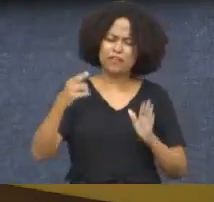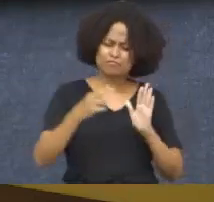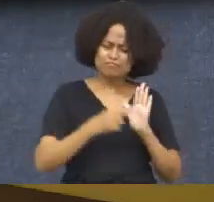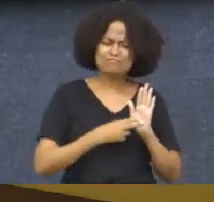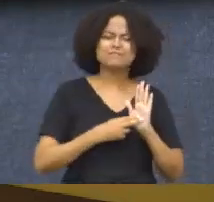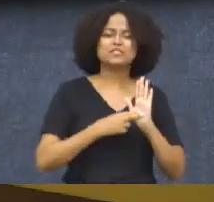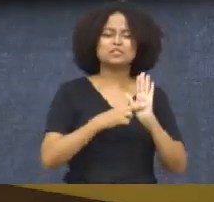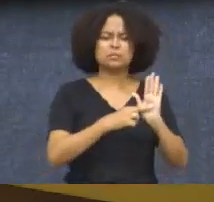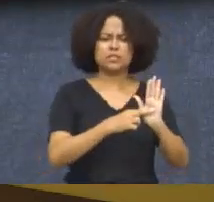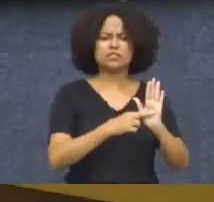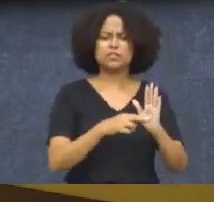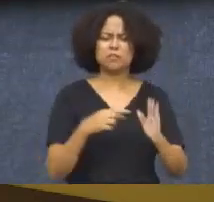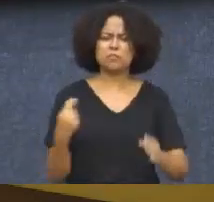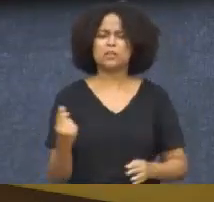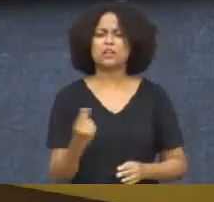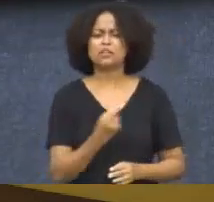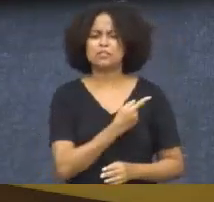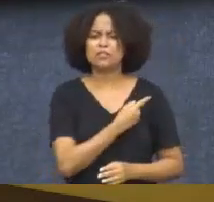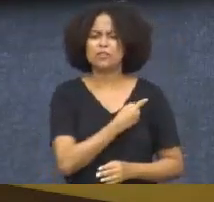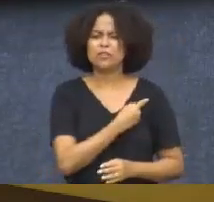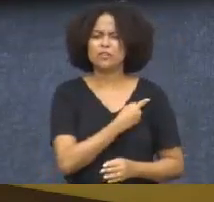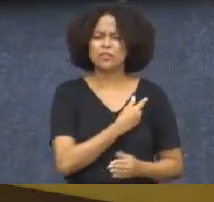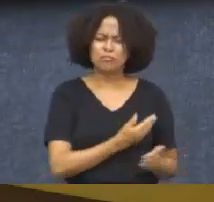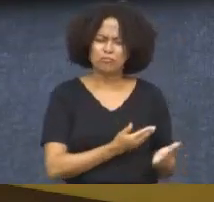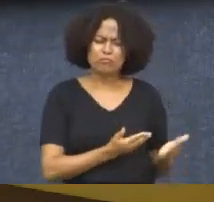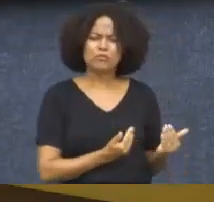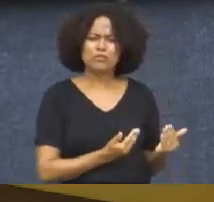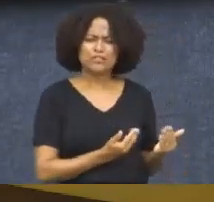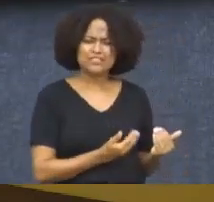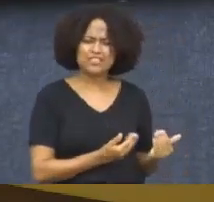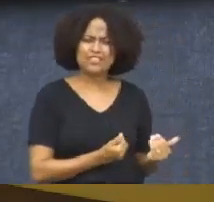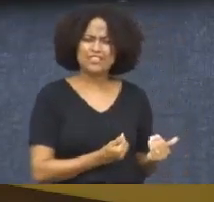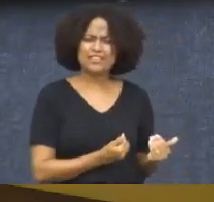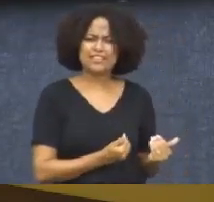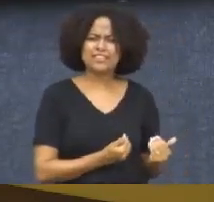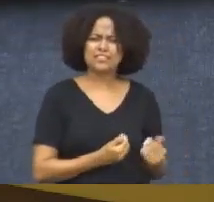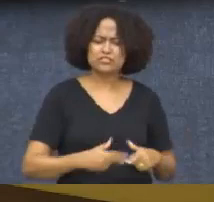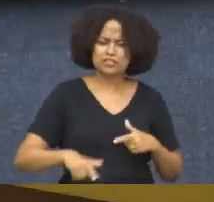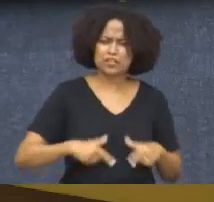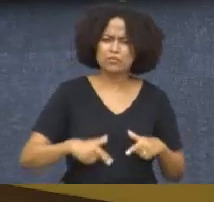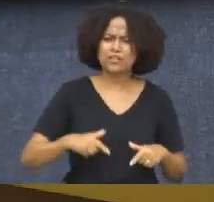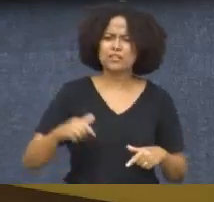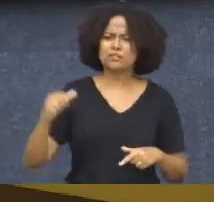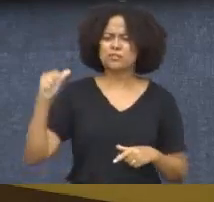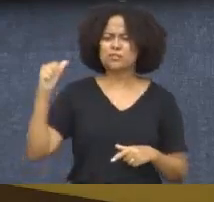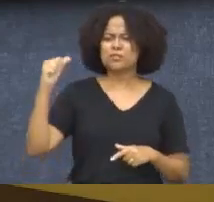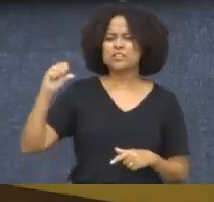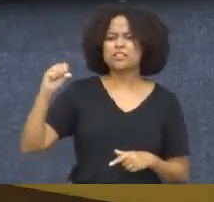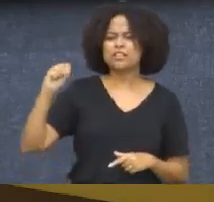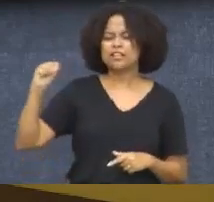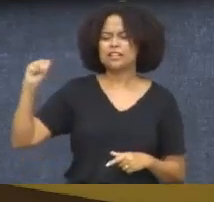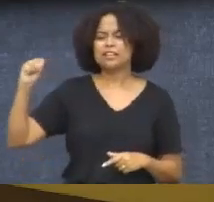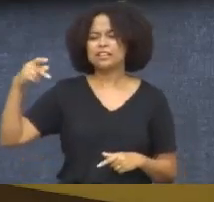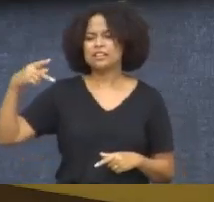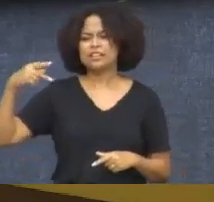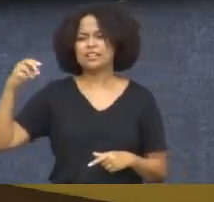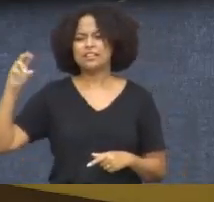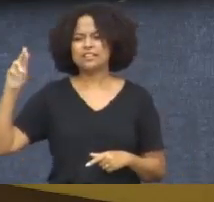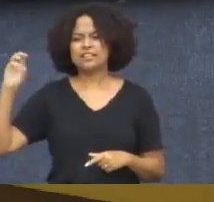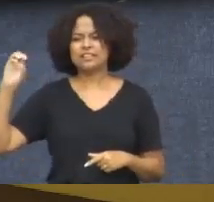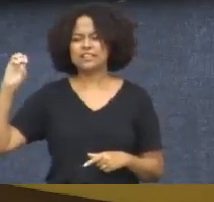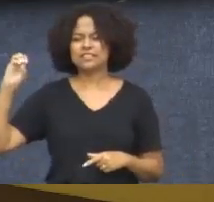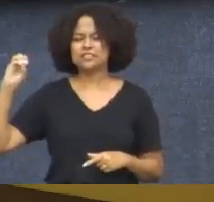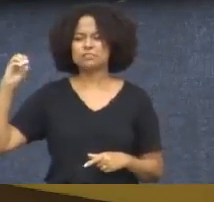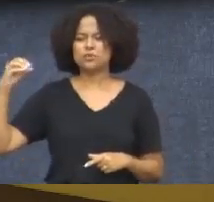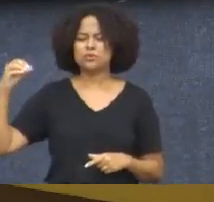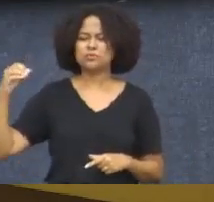representativo para a gente que, como adolescente, trabalhador da Asprom, isso é muito importante, isso é fundamental, é uma inspiração para a juventude que